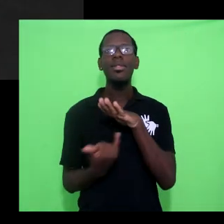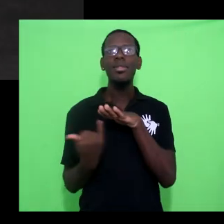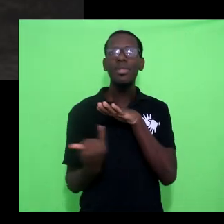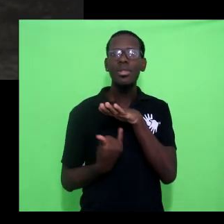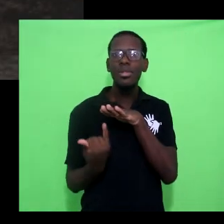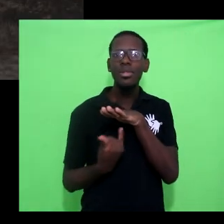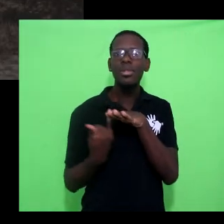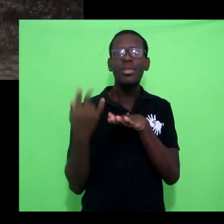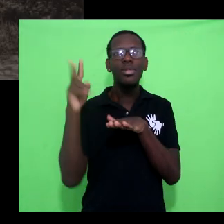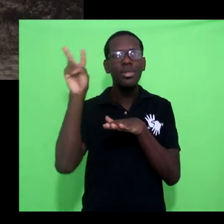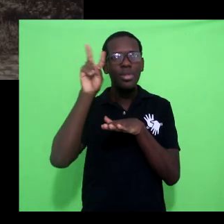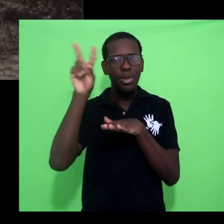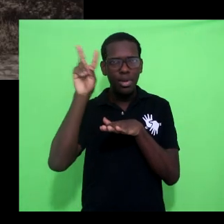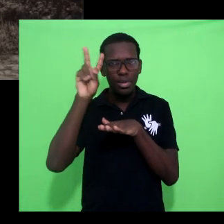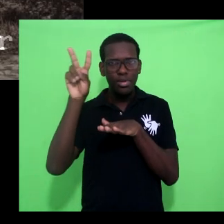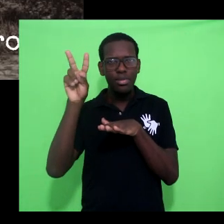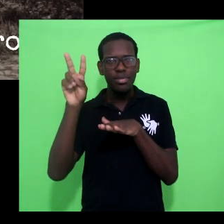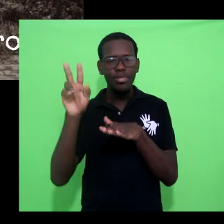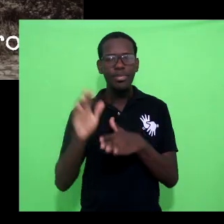Histórico.